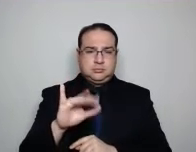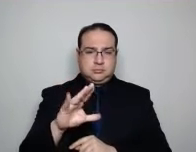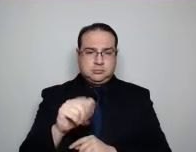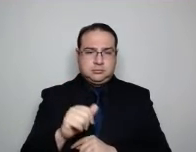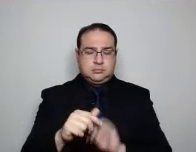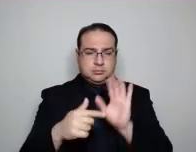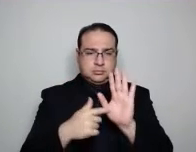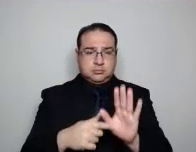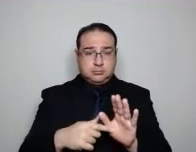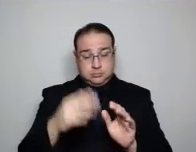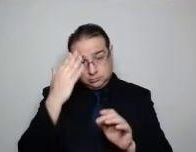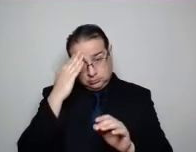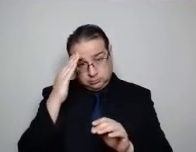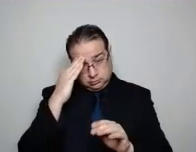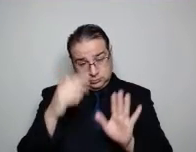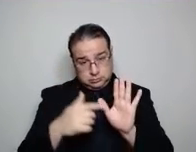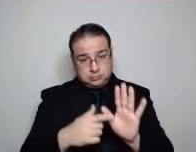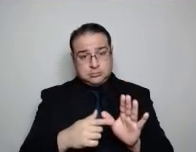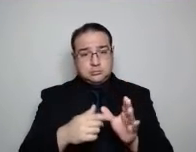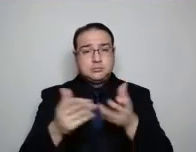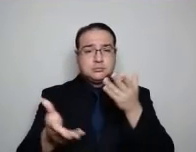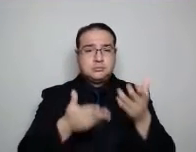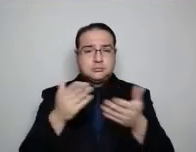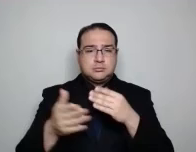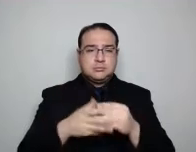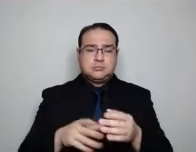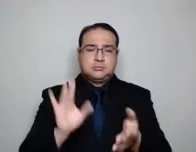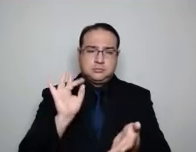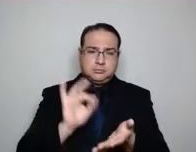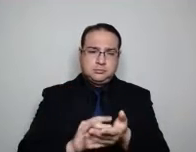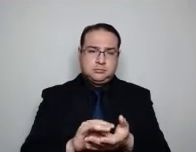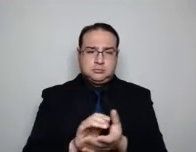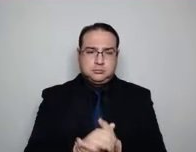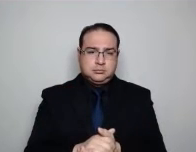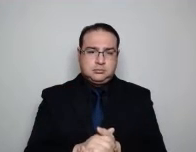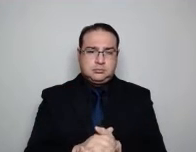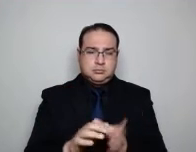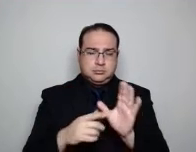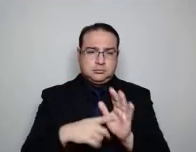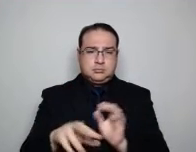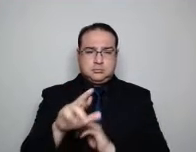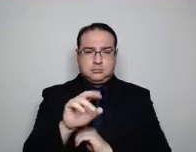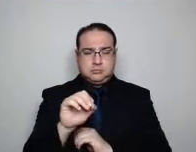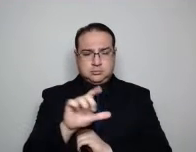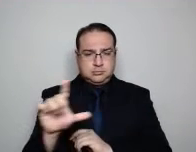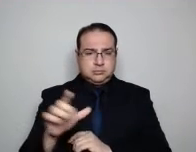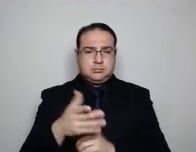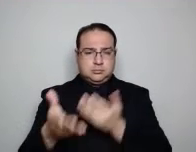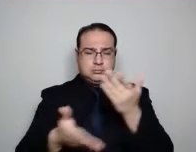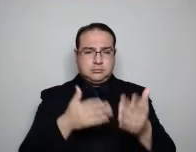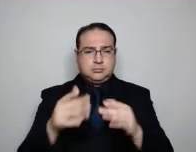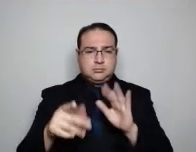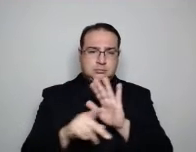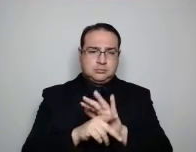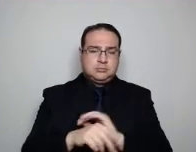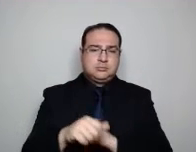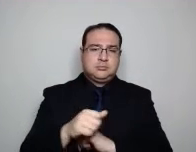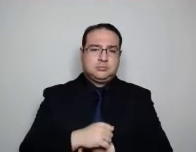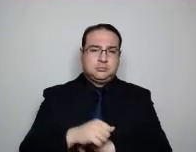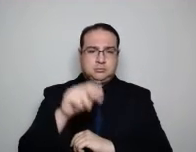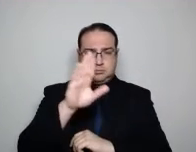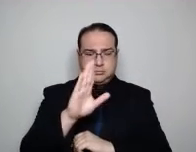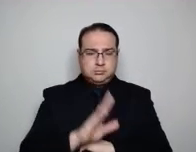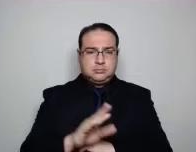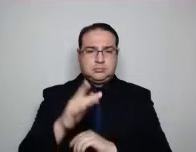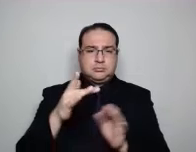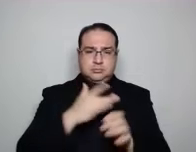esses tratamentos oficialmente fazem parte do rol, né, de procedimentos da Agência Nacional de Saúde, e eles